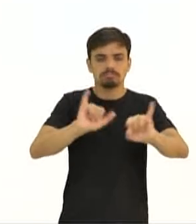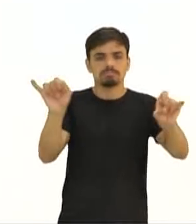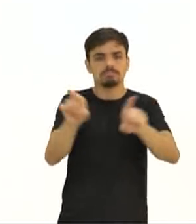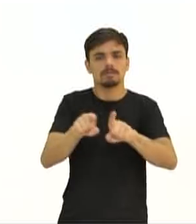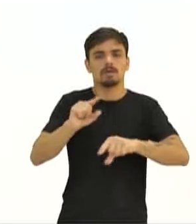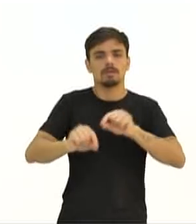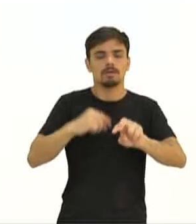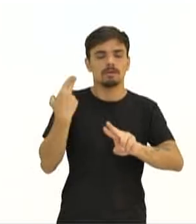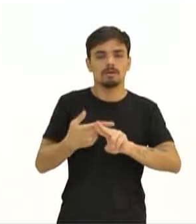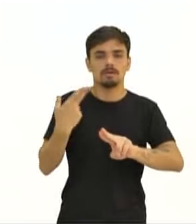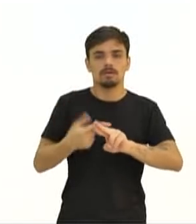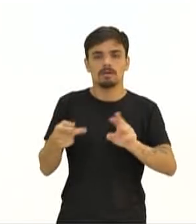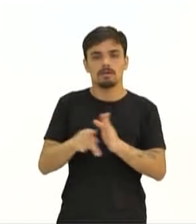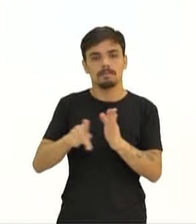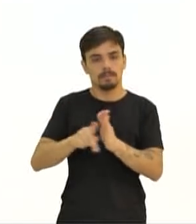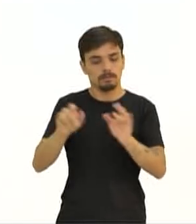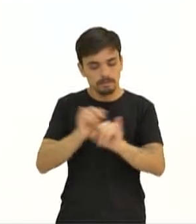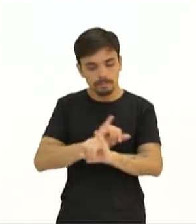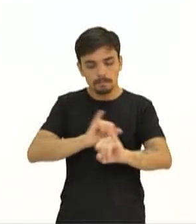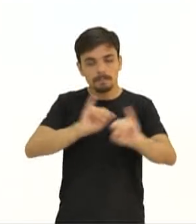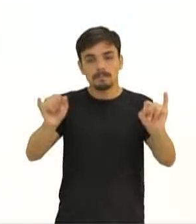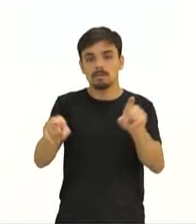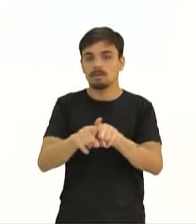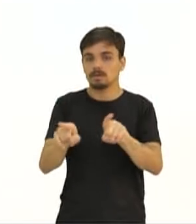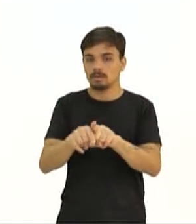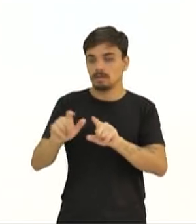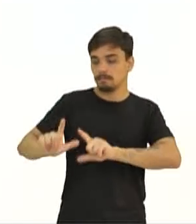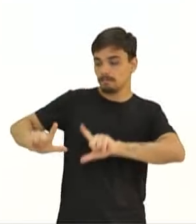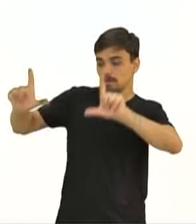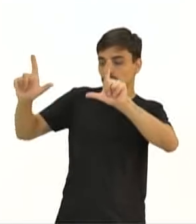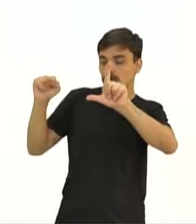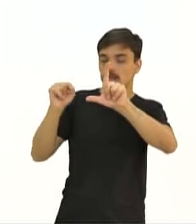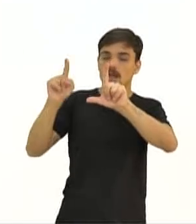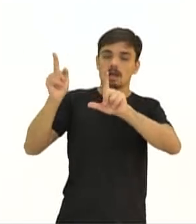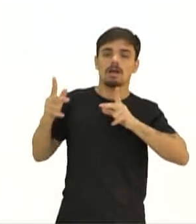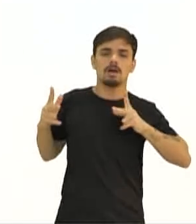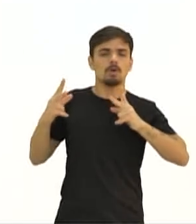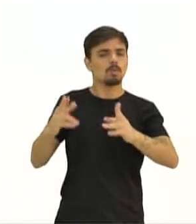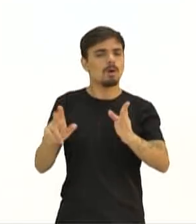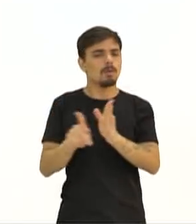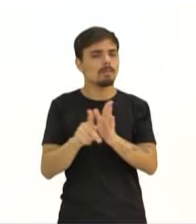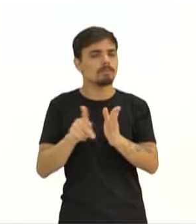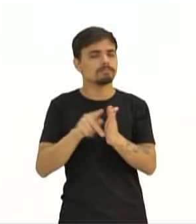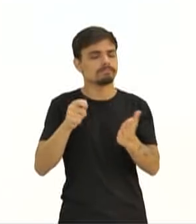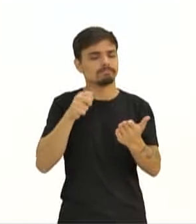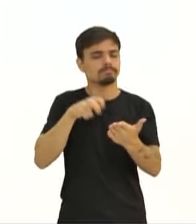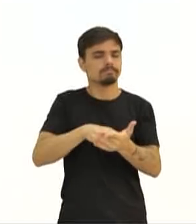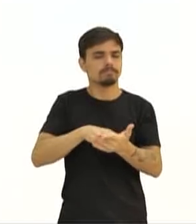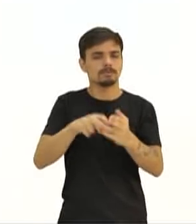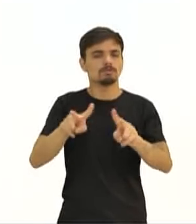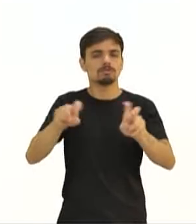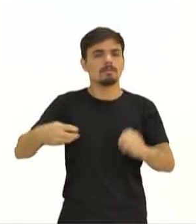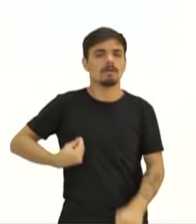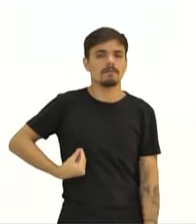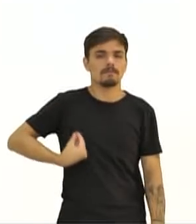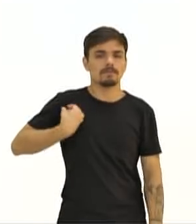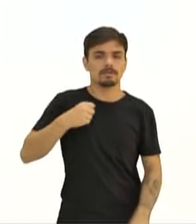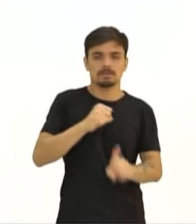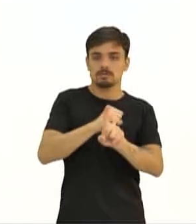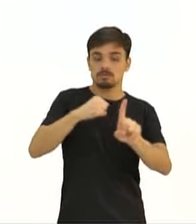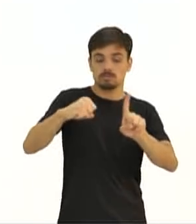ao fazer uso nessa propaganda, a placa serve como uma advertência sobre a vida social